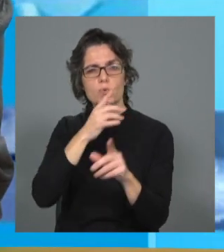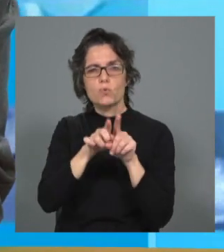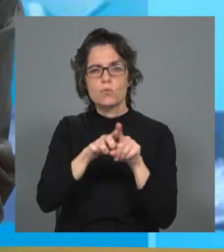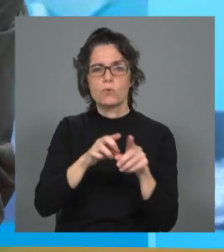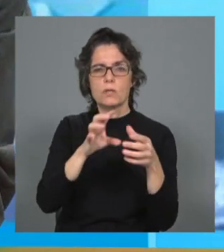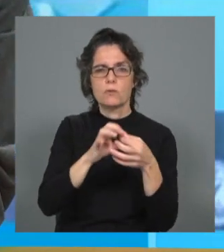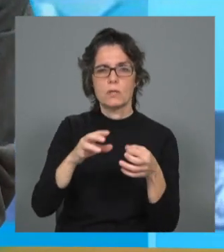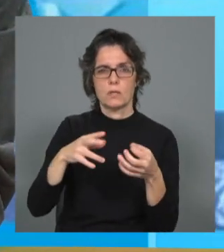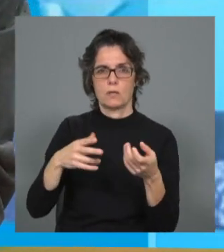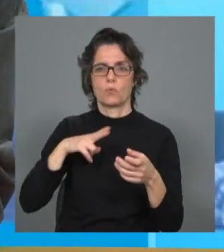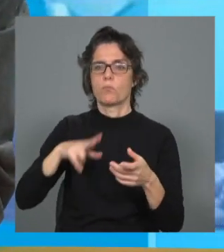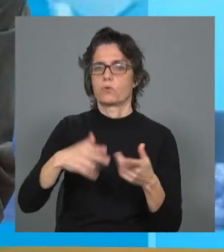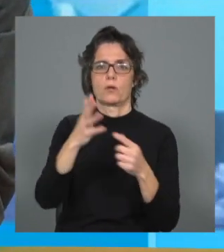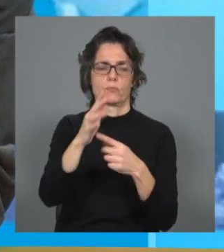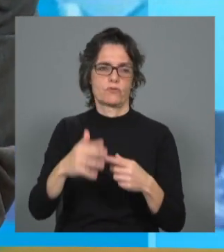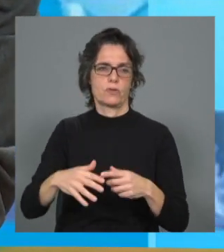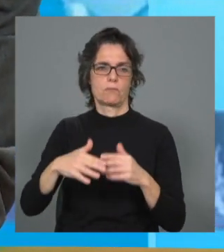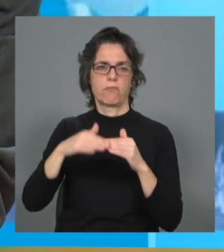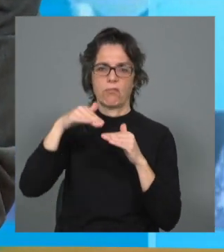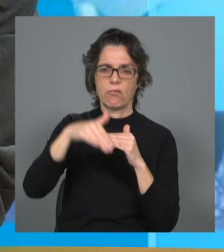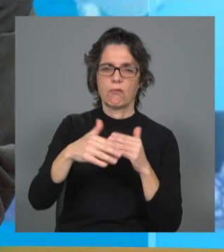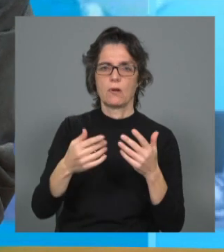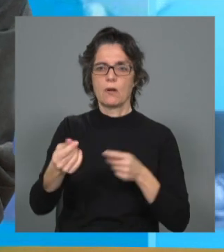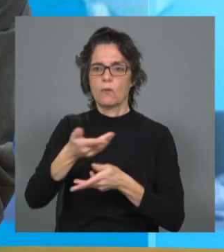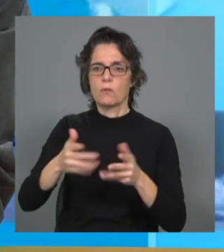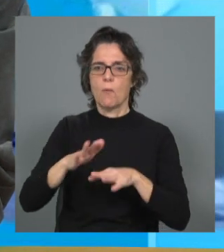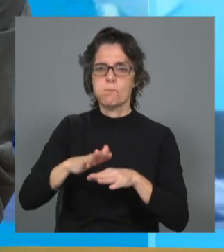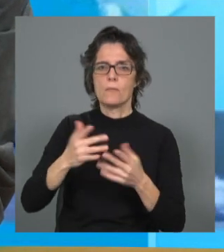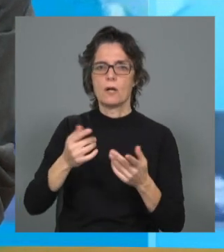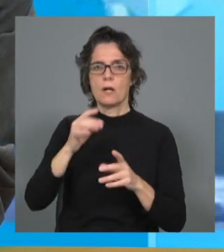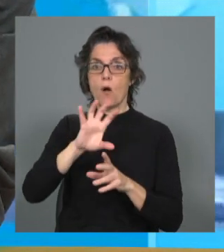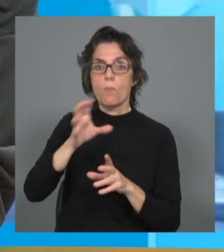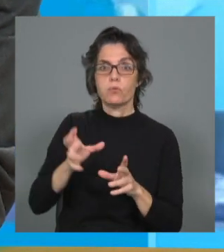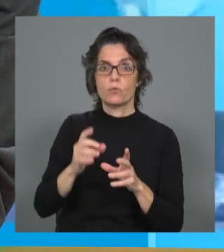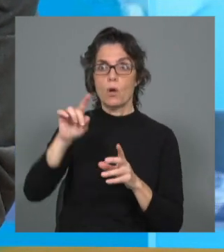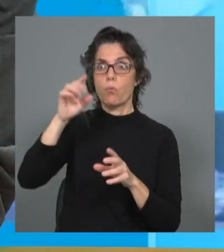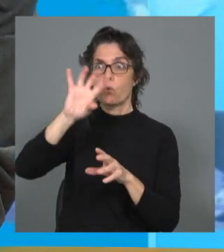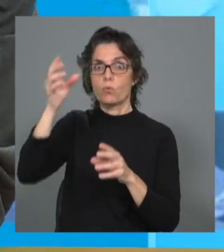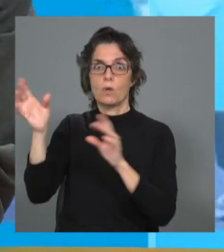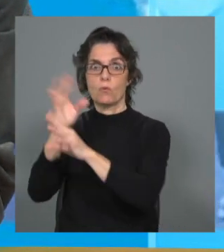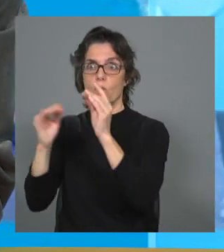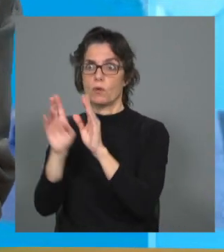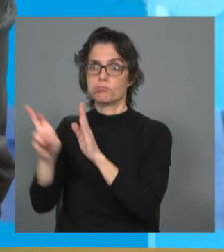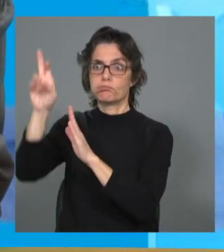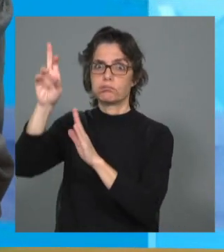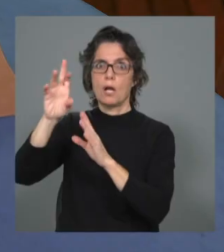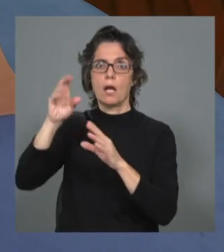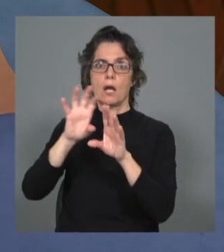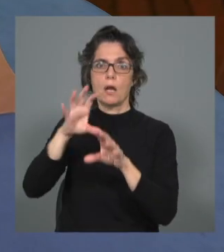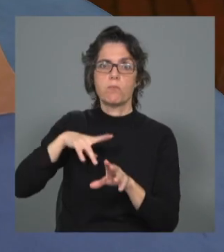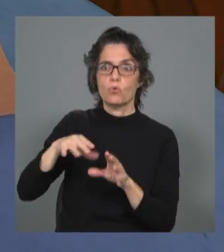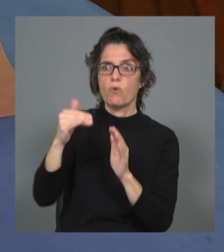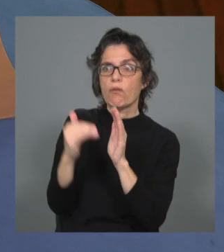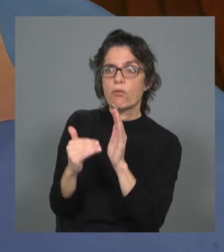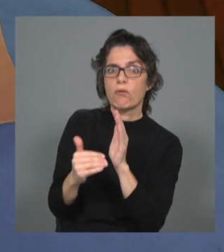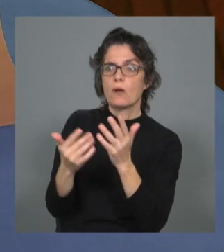Portugal está estagnado economicamente, Portugal está a ver outros países europeus com índices melhor. Eu acho que